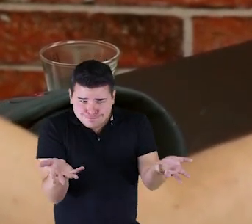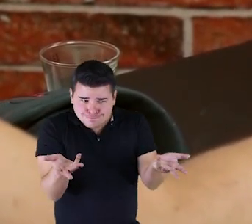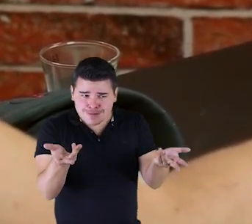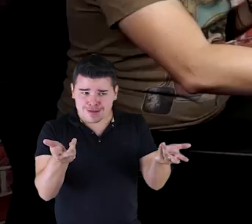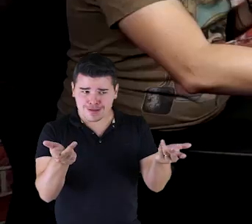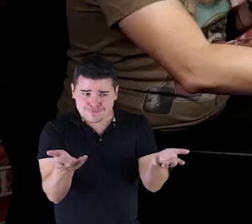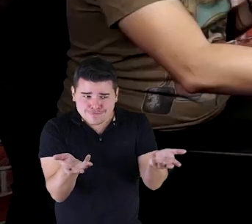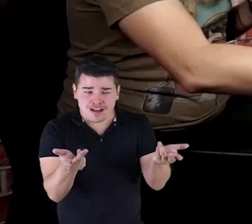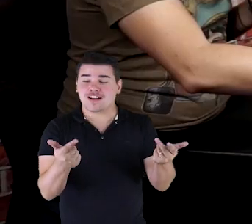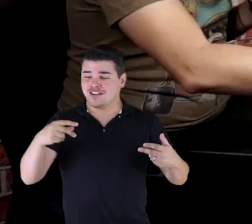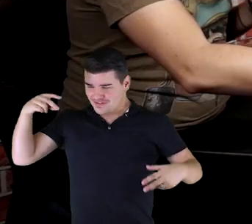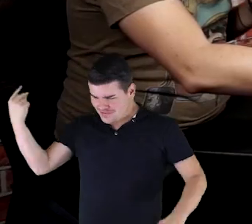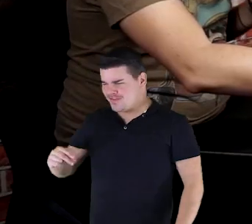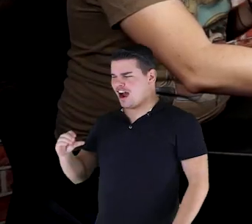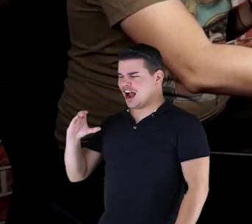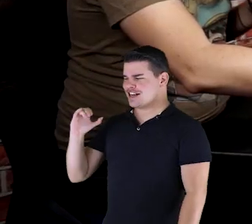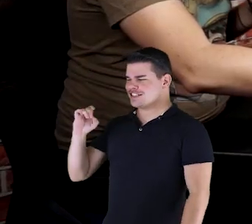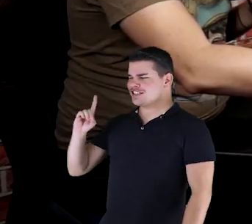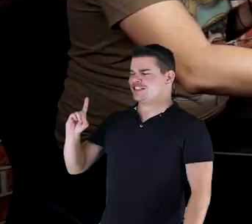outra ritmadamente.